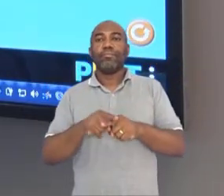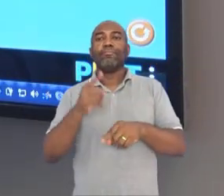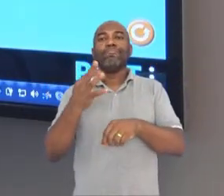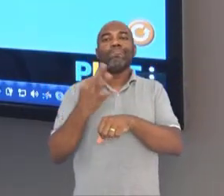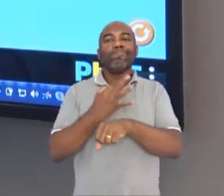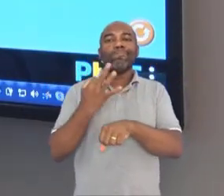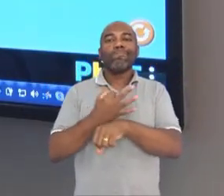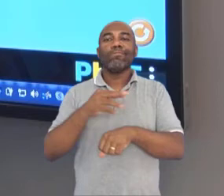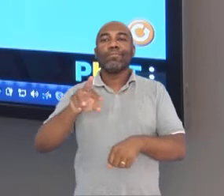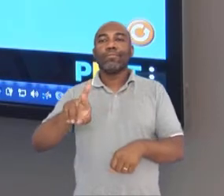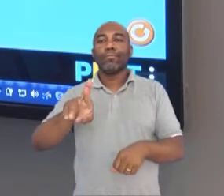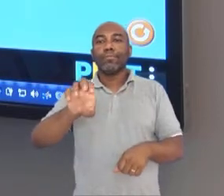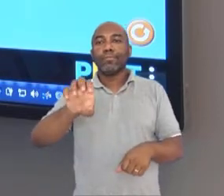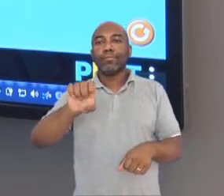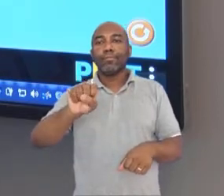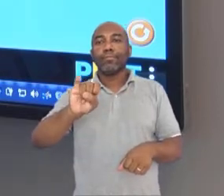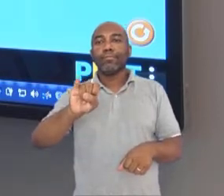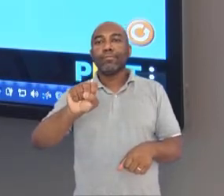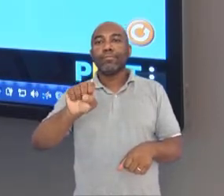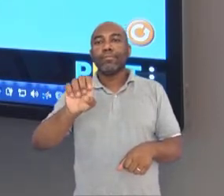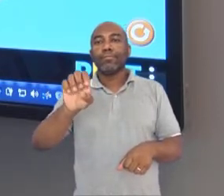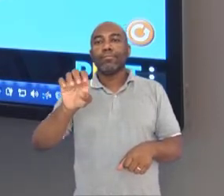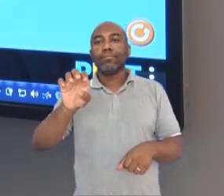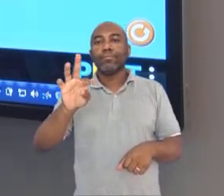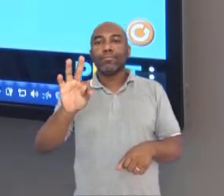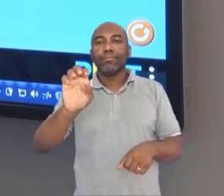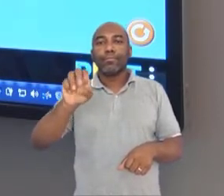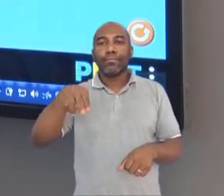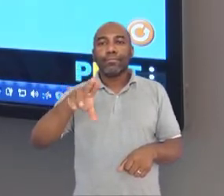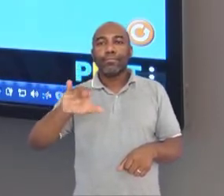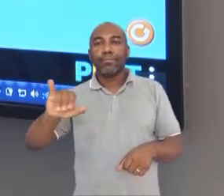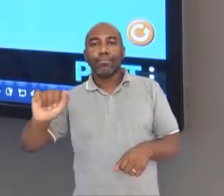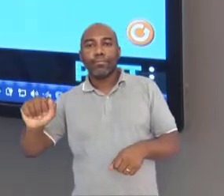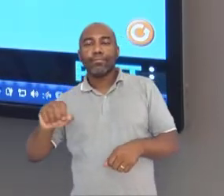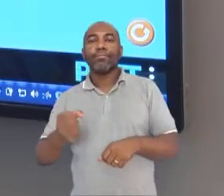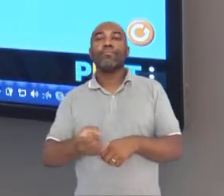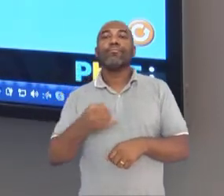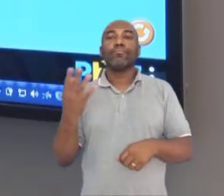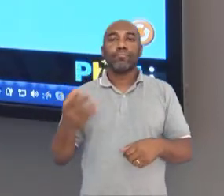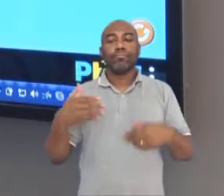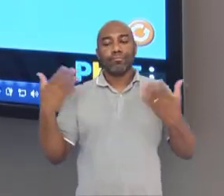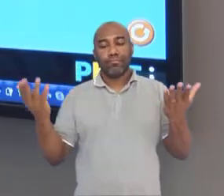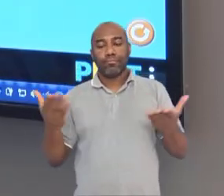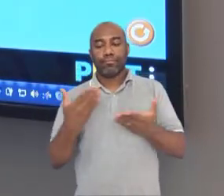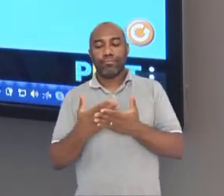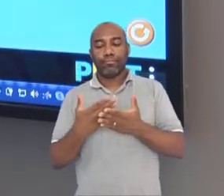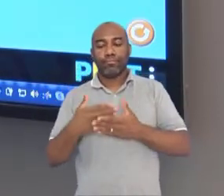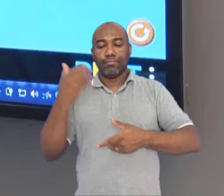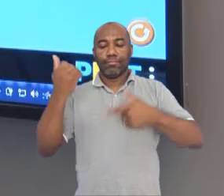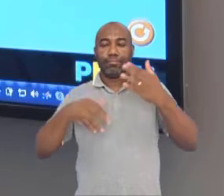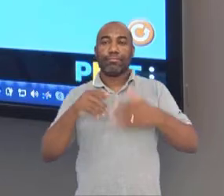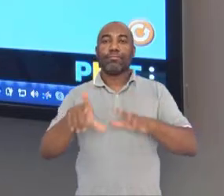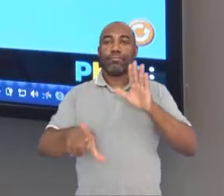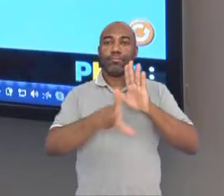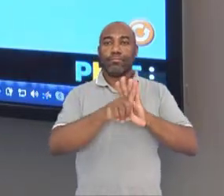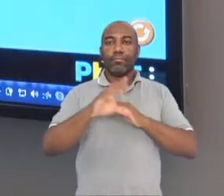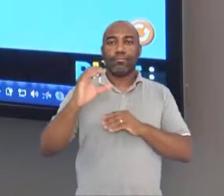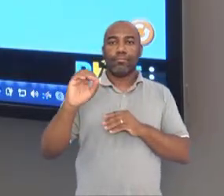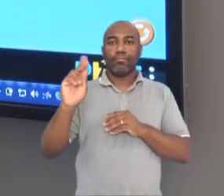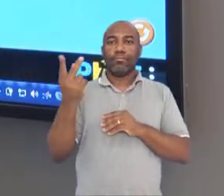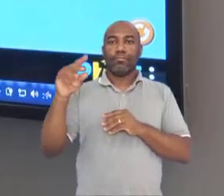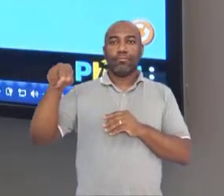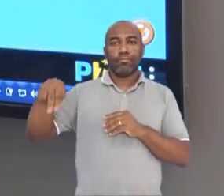pode variar, a questão da resistividade, e agora quero fechar a aula falando da segunda lei de Ohm, que é a questão